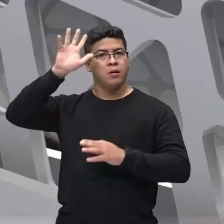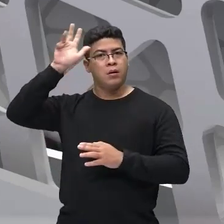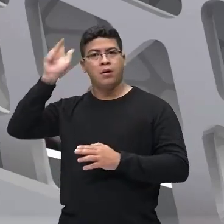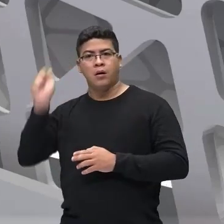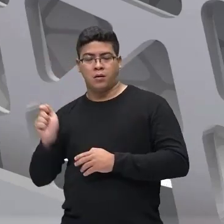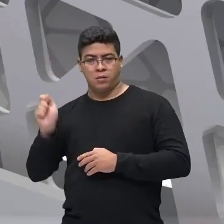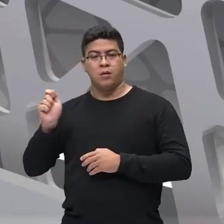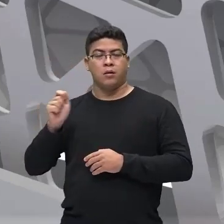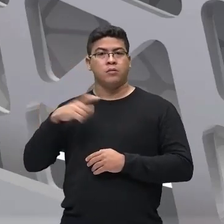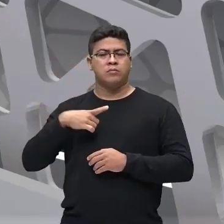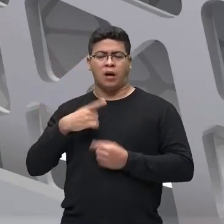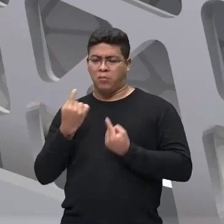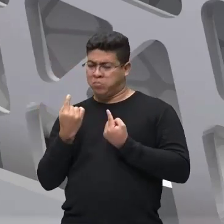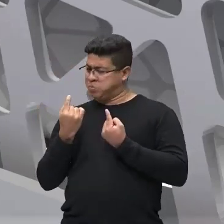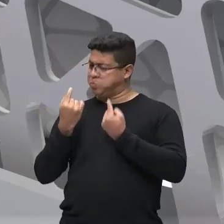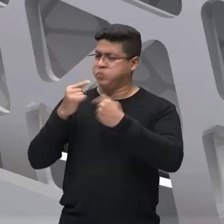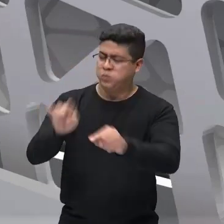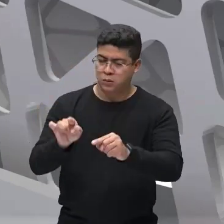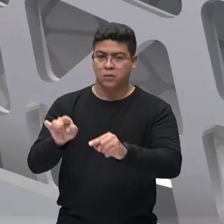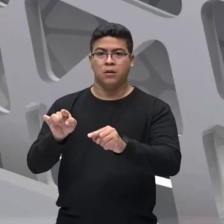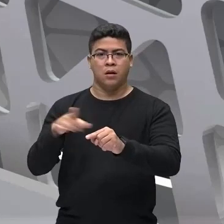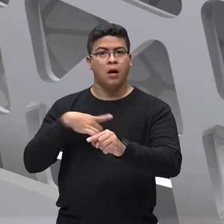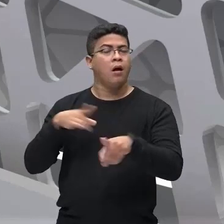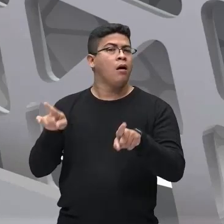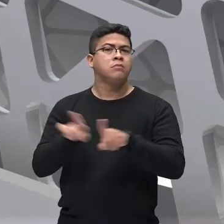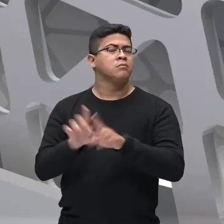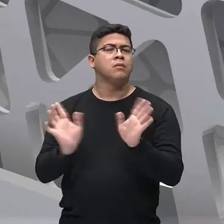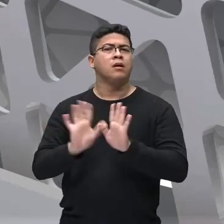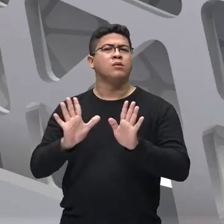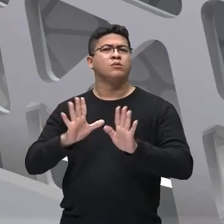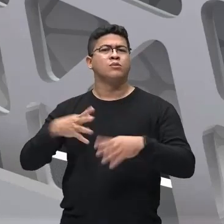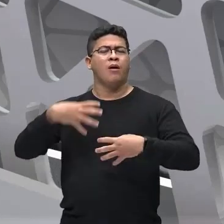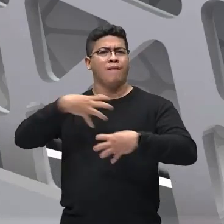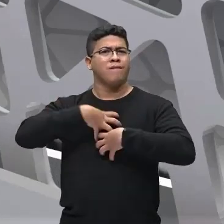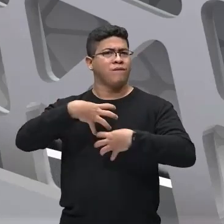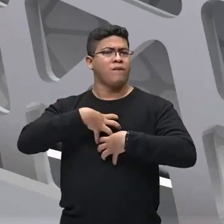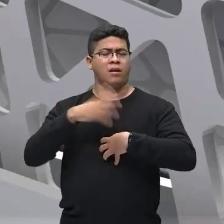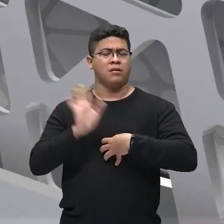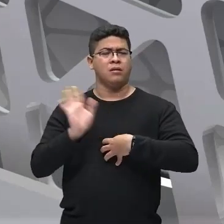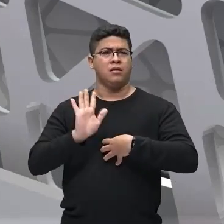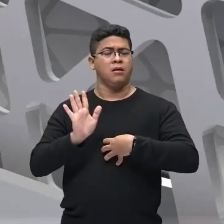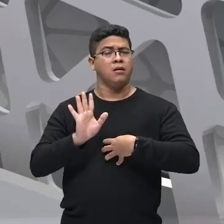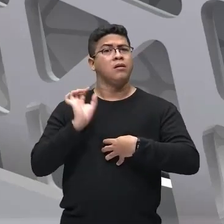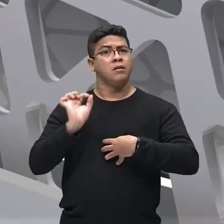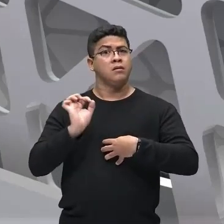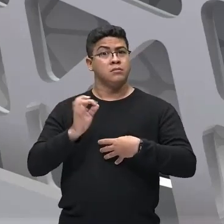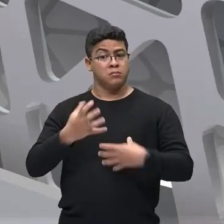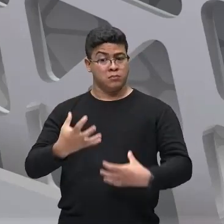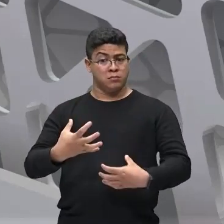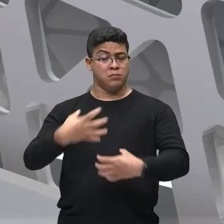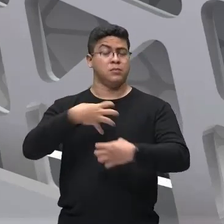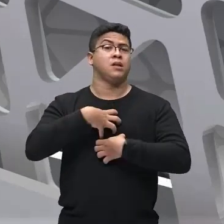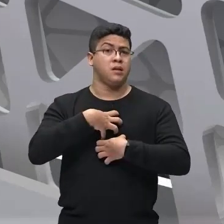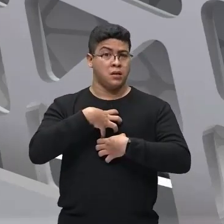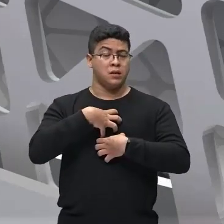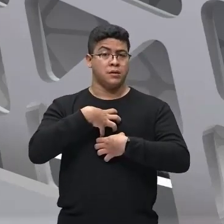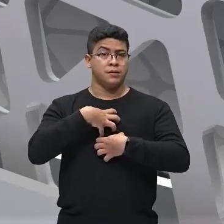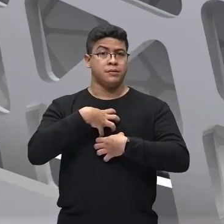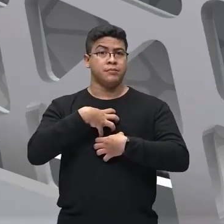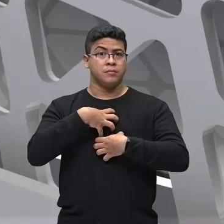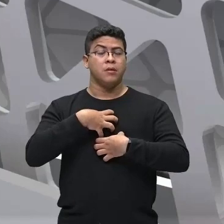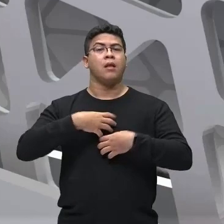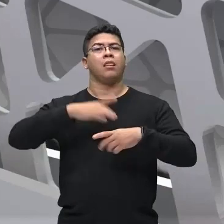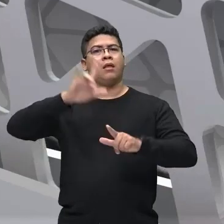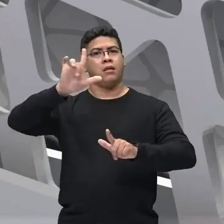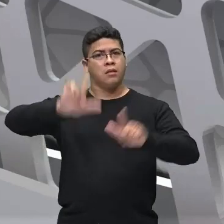sofrendo ódio, e este ódio não é só fisicamente, pessoal. Ele está acontecendo nas